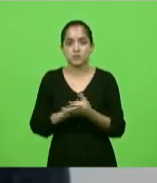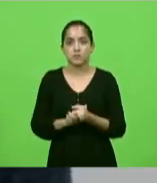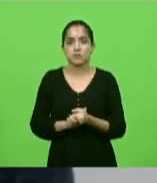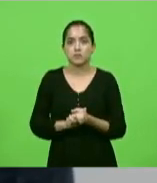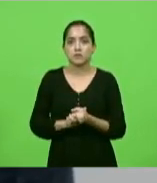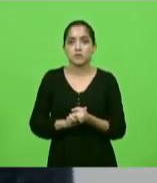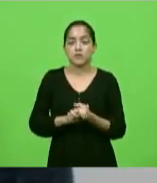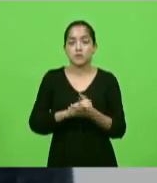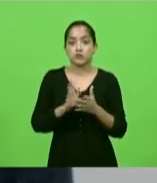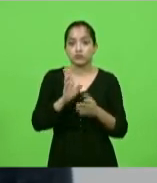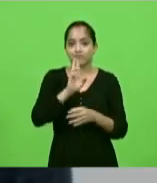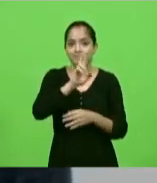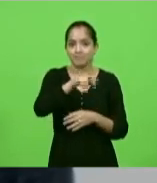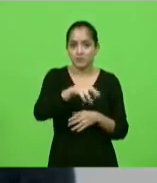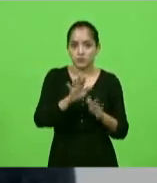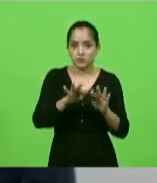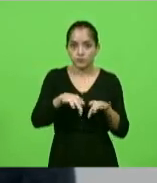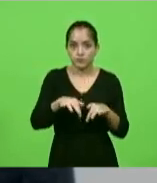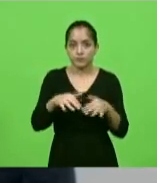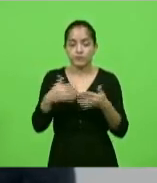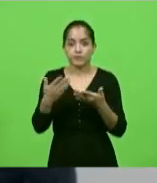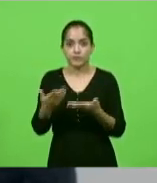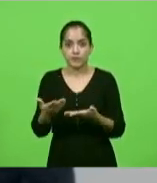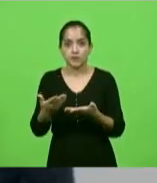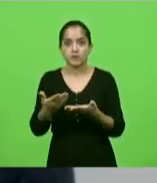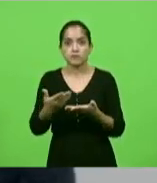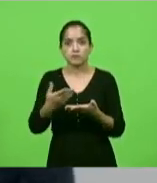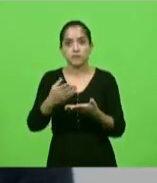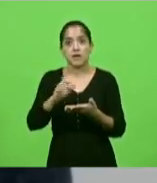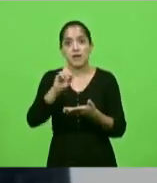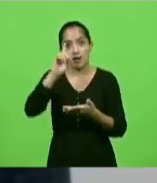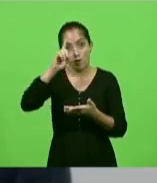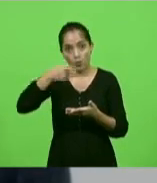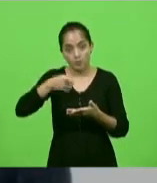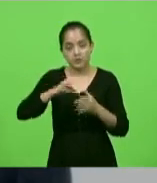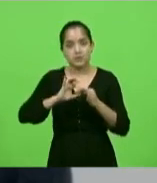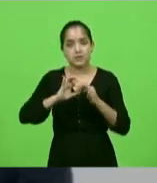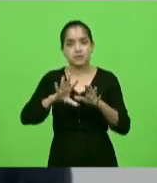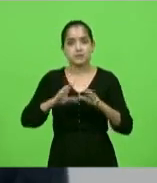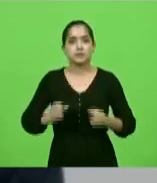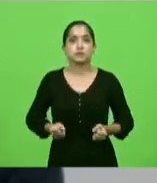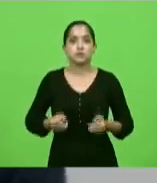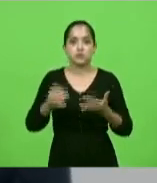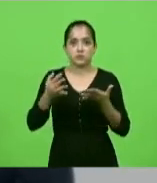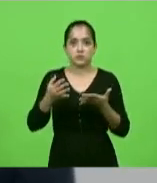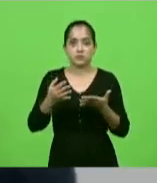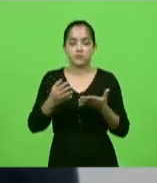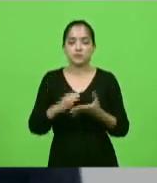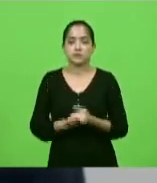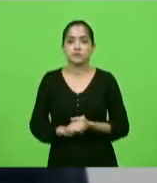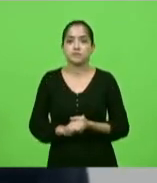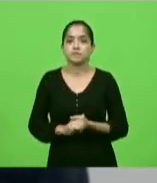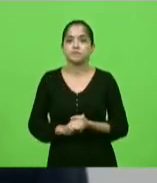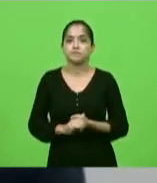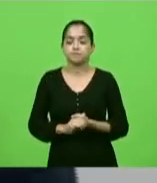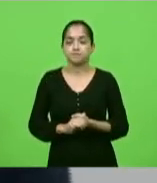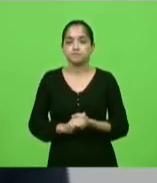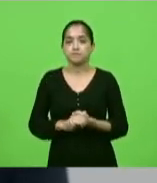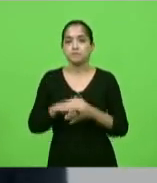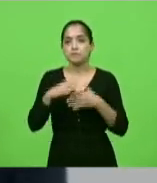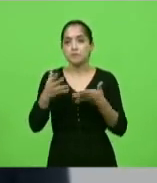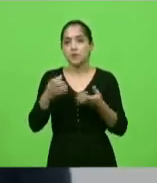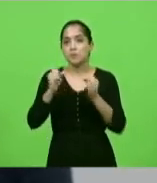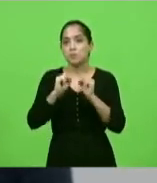consecução do resultado fim, que seria a ordenação de despesa amparada em ato ilícito. Pode-se dizer,